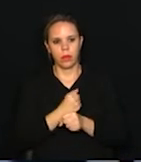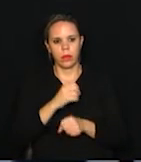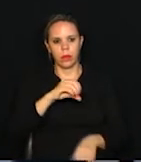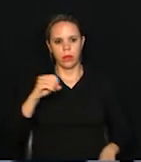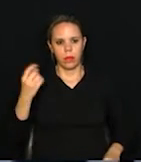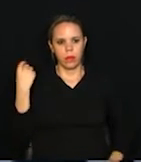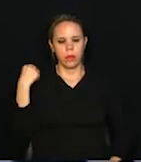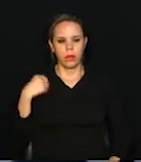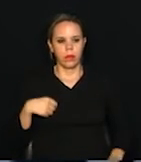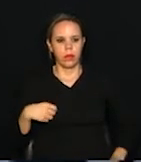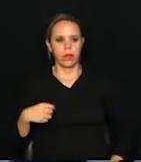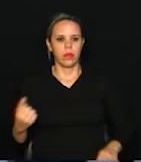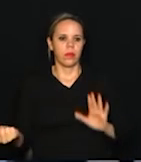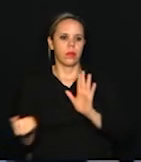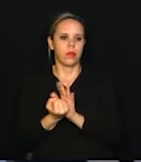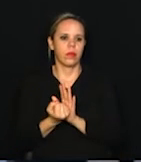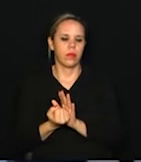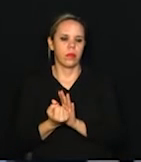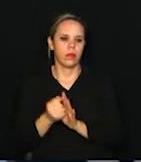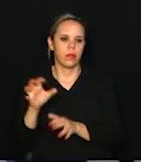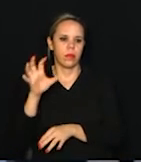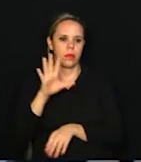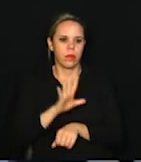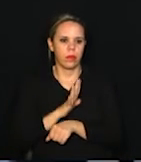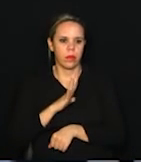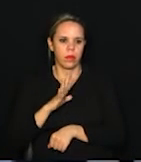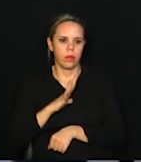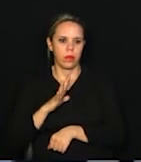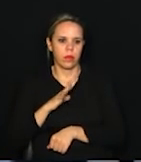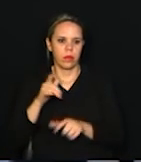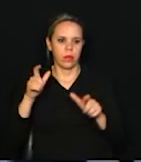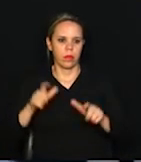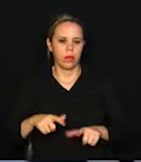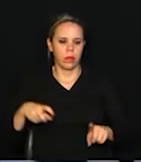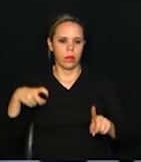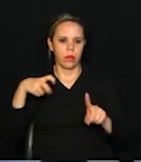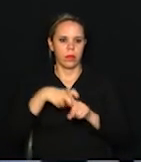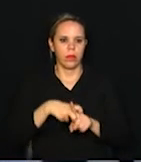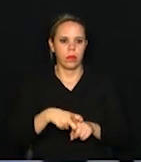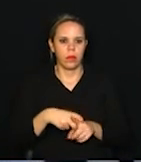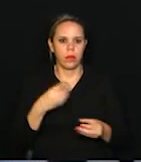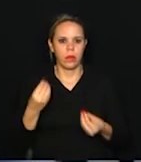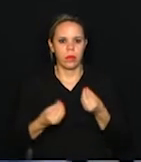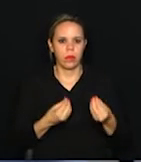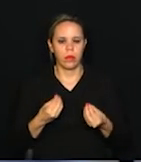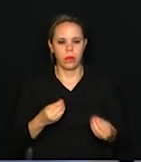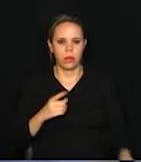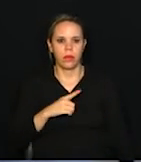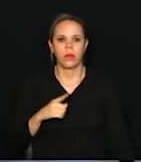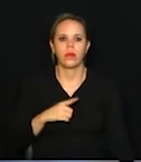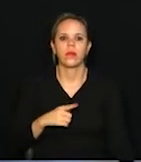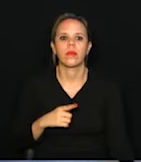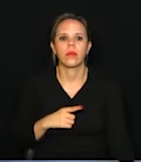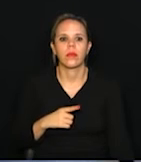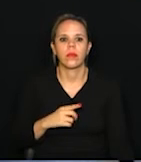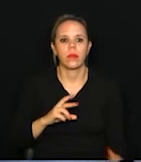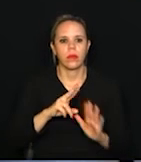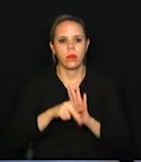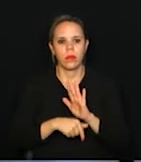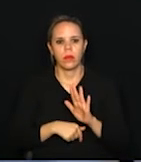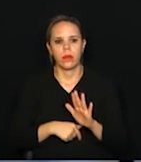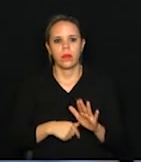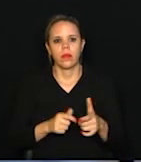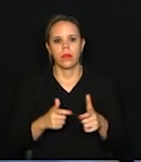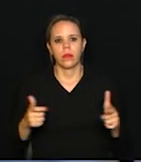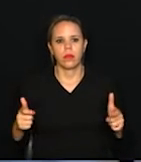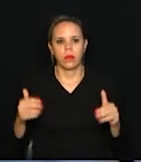90, registra no mapa da cidade o local do acidente, o tipo de acidente. Então, a gente tem aí uma série histórica muito